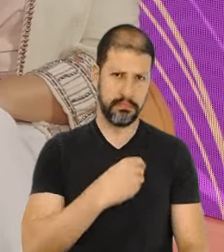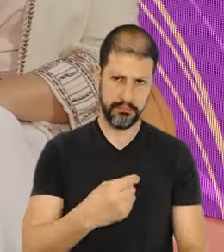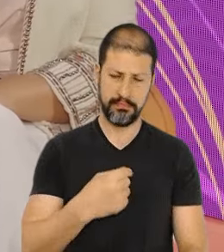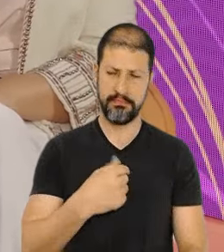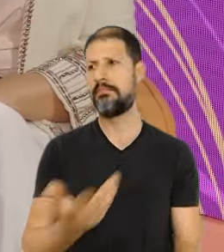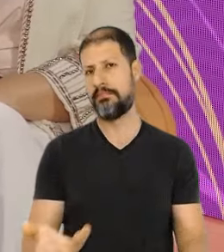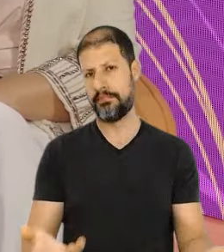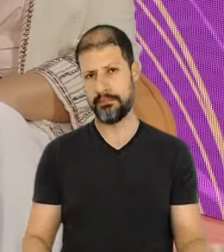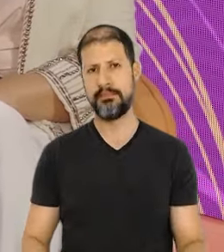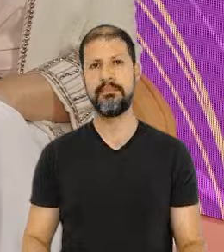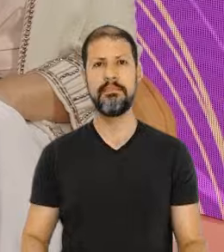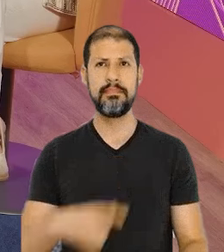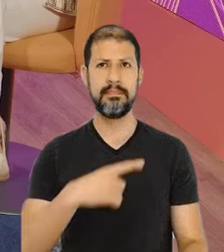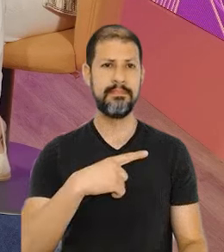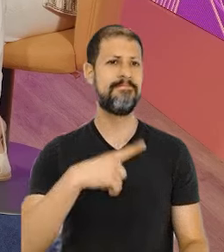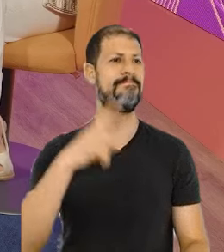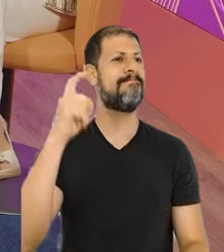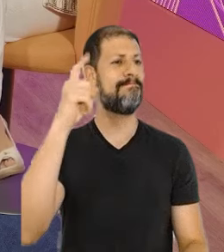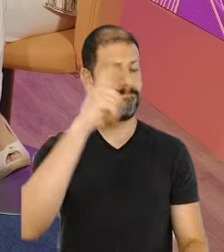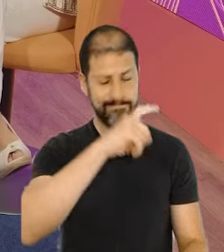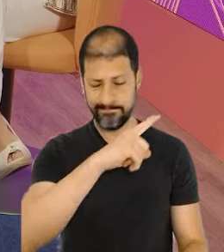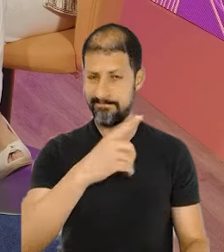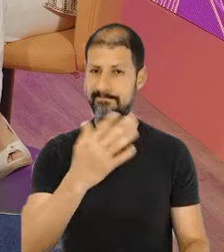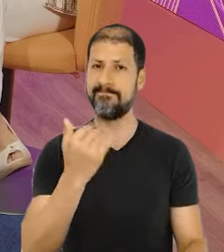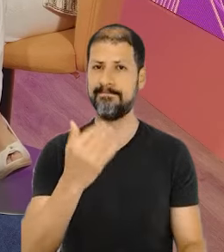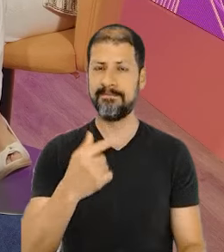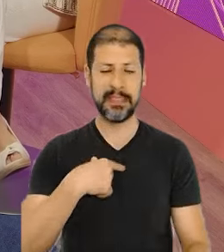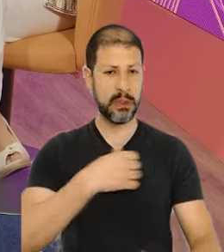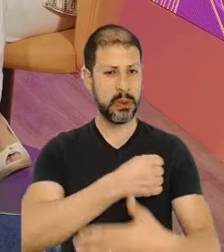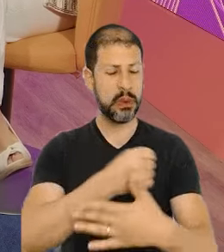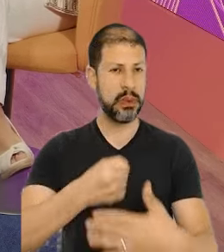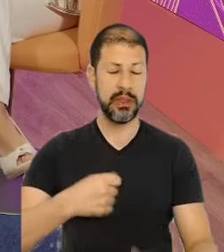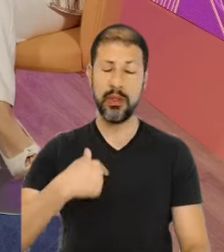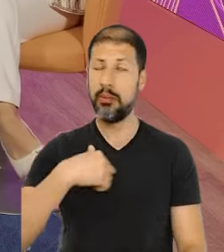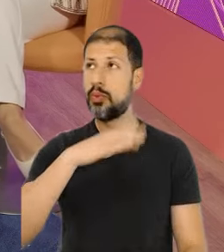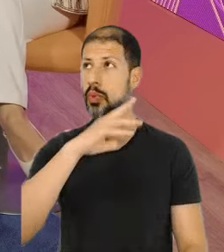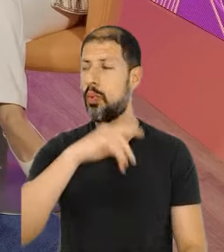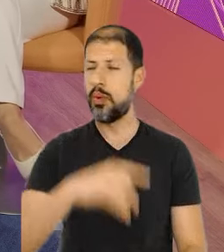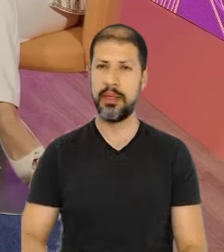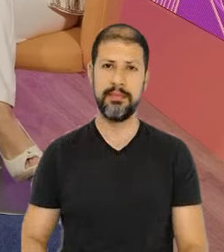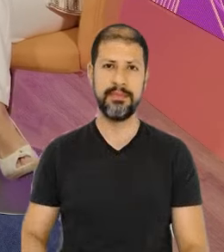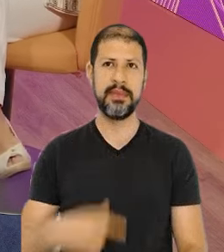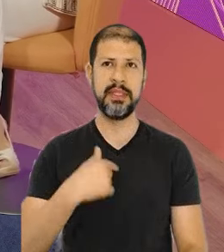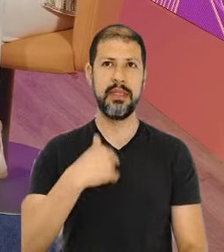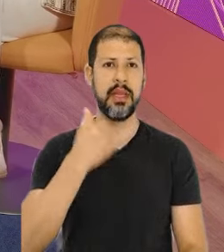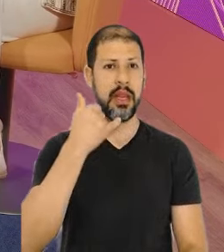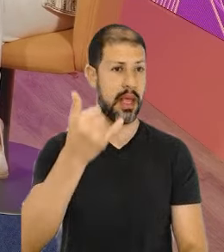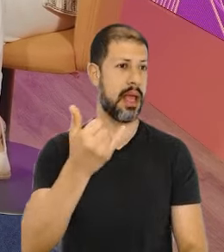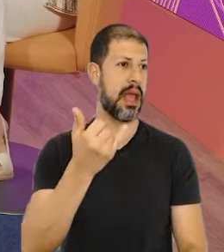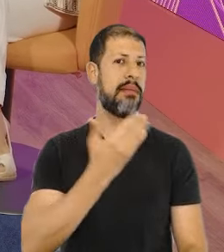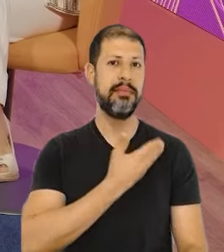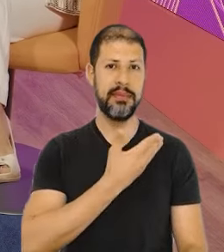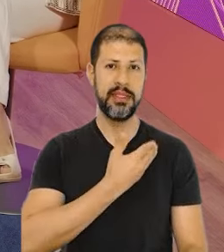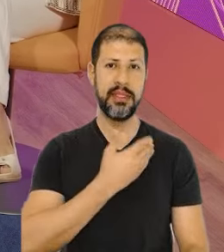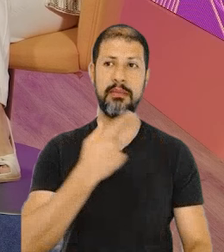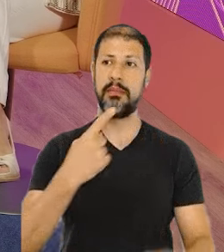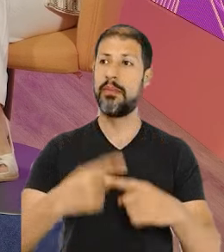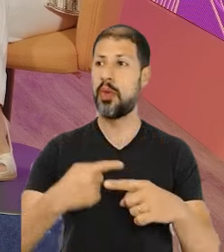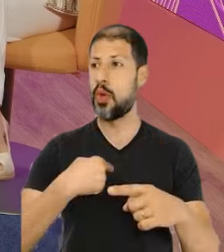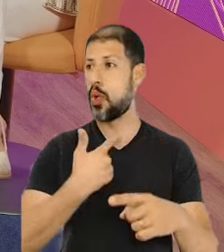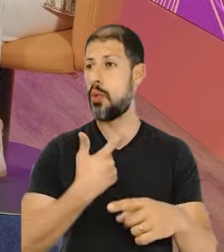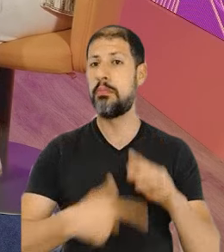filho e ele é complexo pra comida e eu Sou péssima na cozinha e eu t e eu tô para ligar para uma amiga é que eu sou de outro